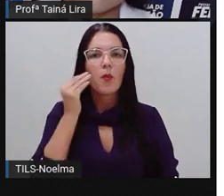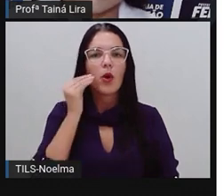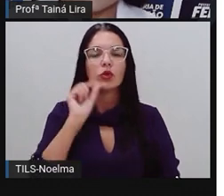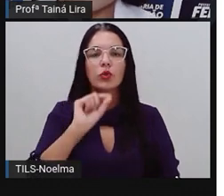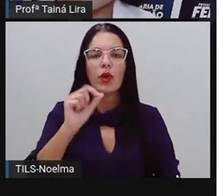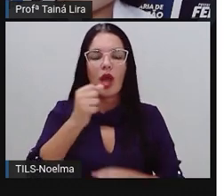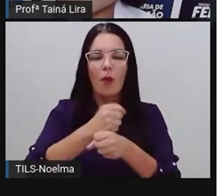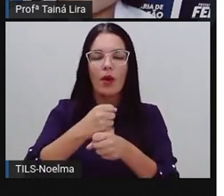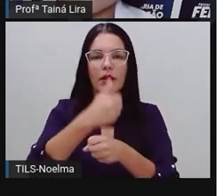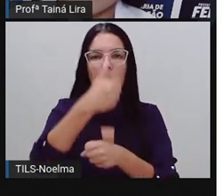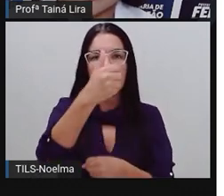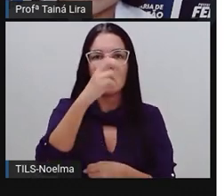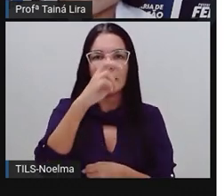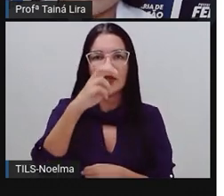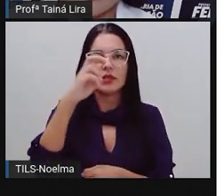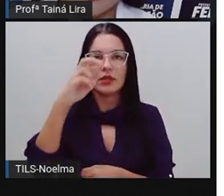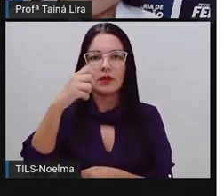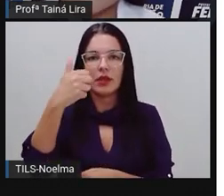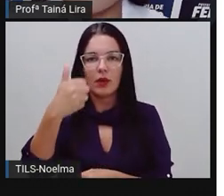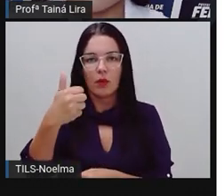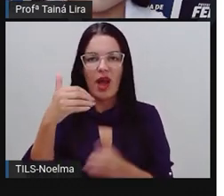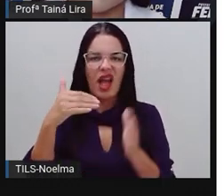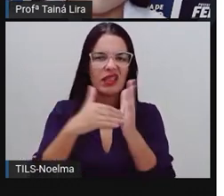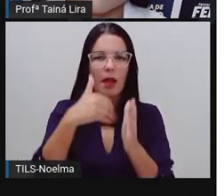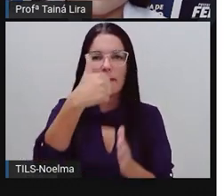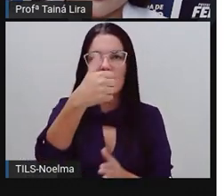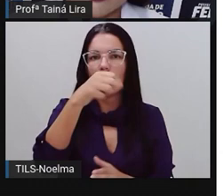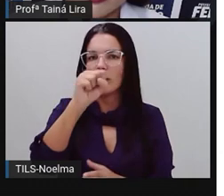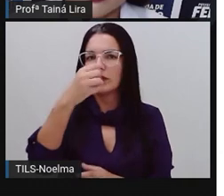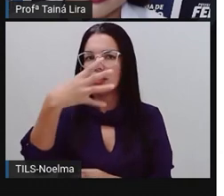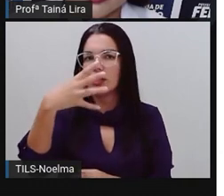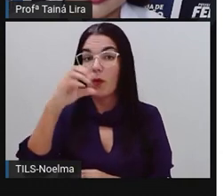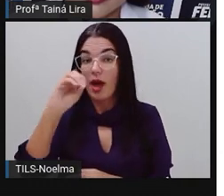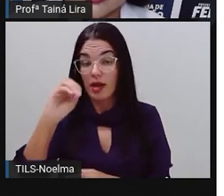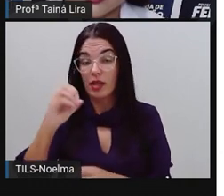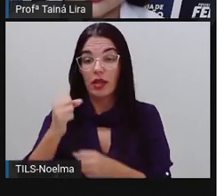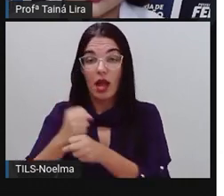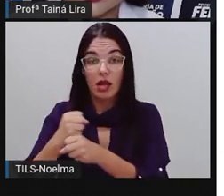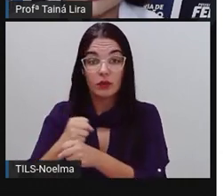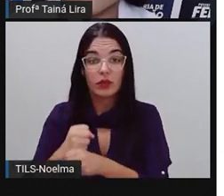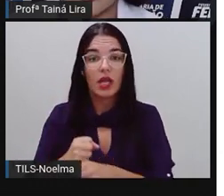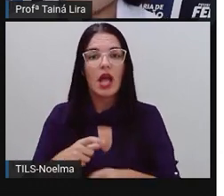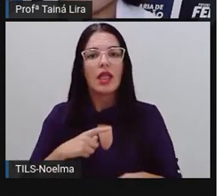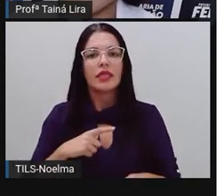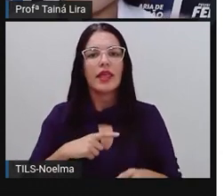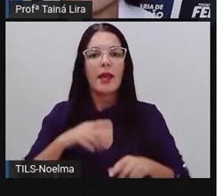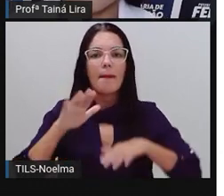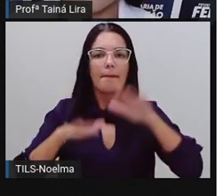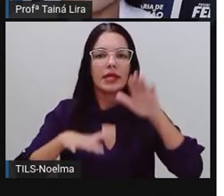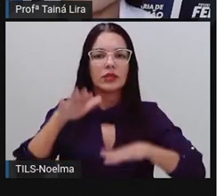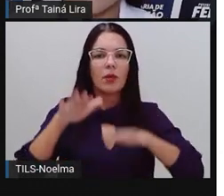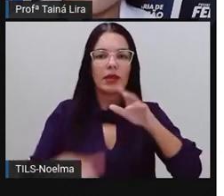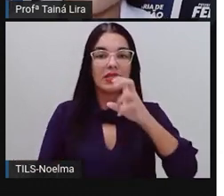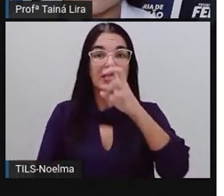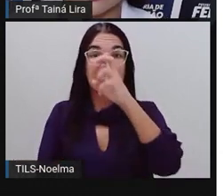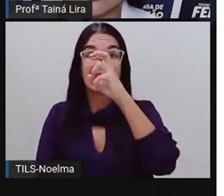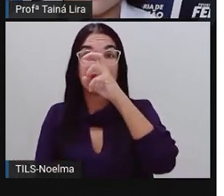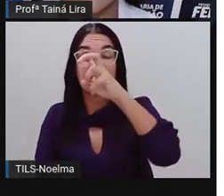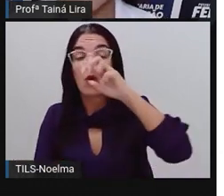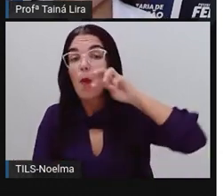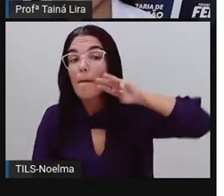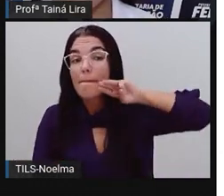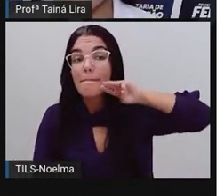1551 à 1840 o cerca de cinco milhões de africanos foram